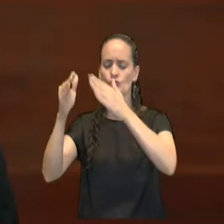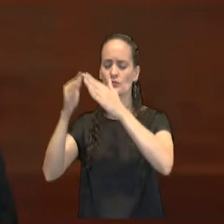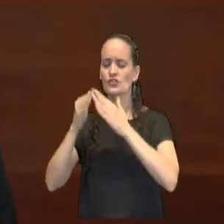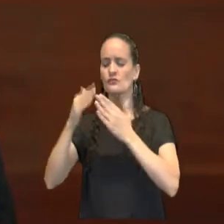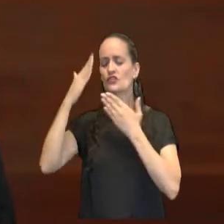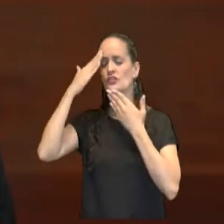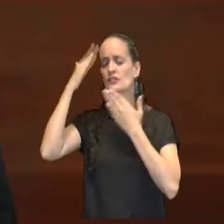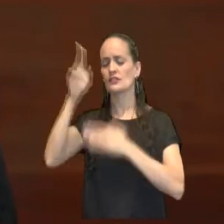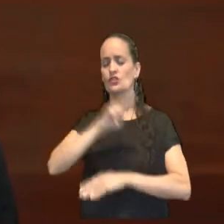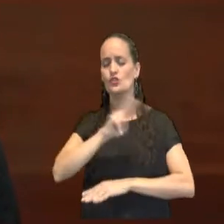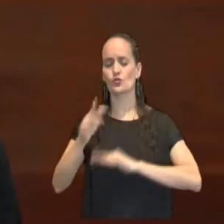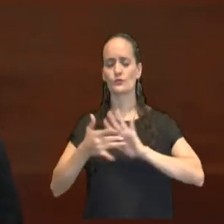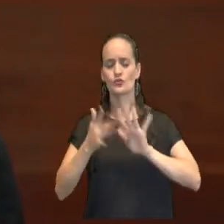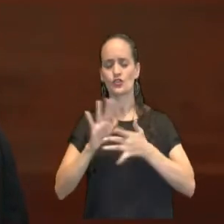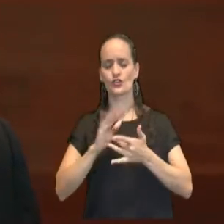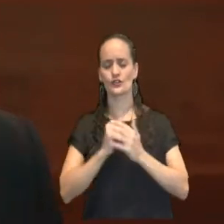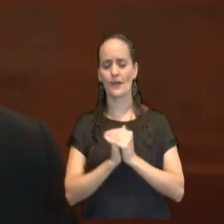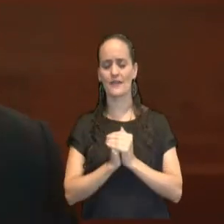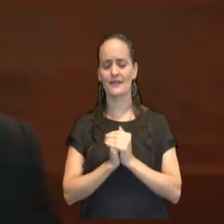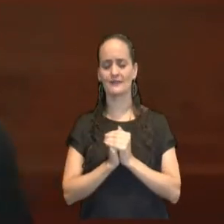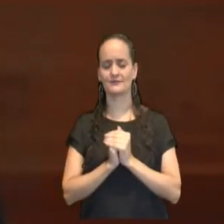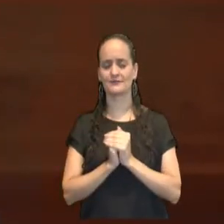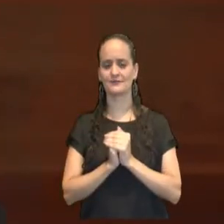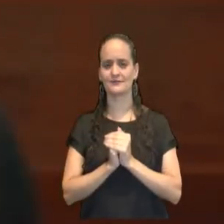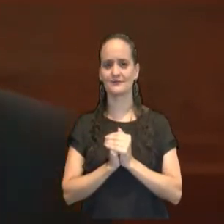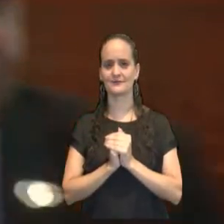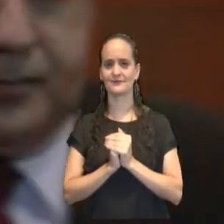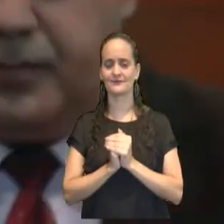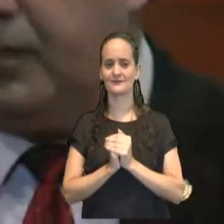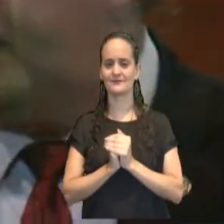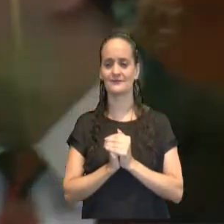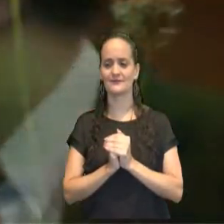te agradecemos, em nome de Jesus. Amém. Amém.